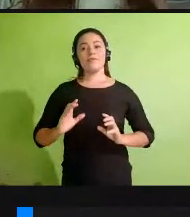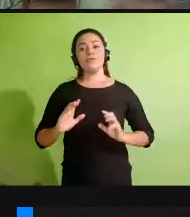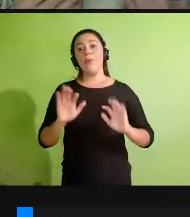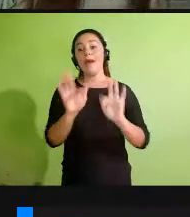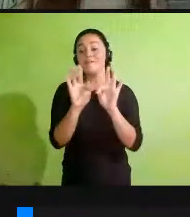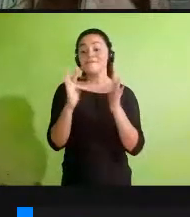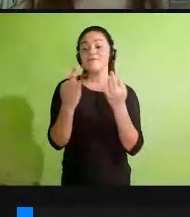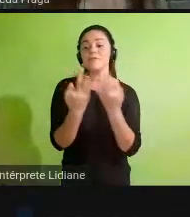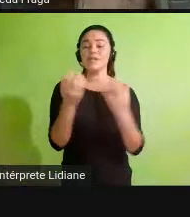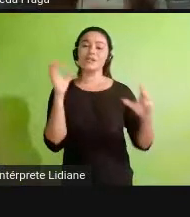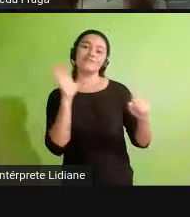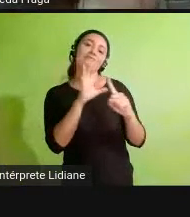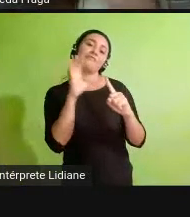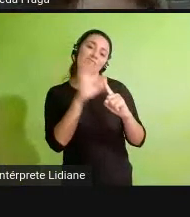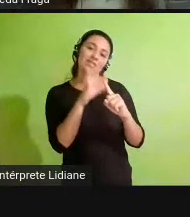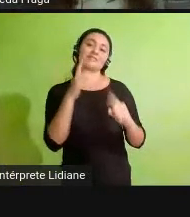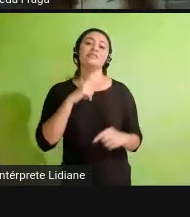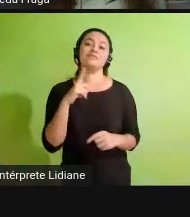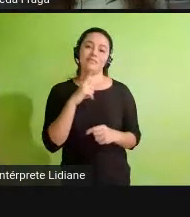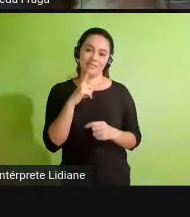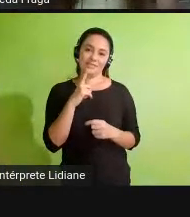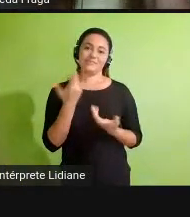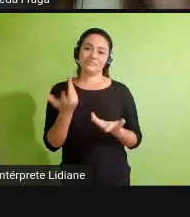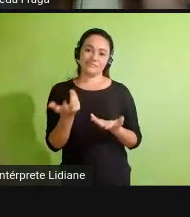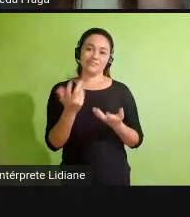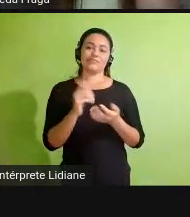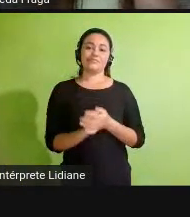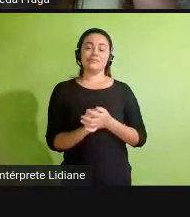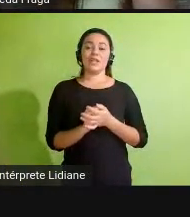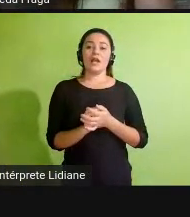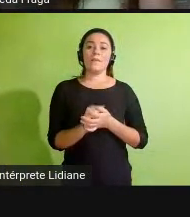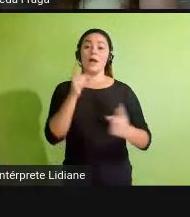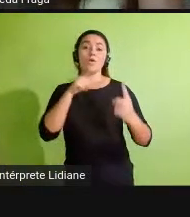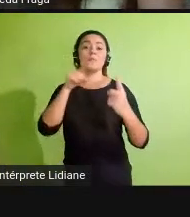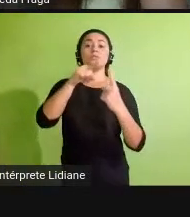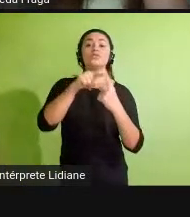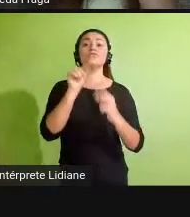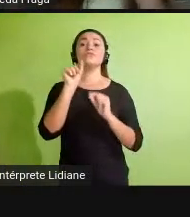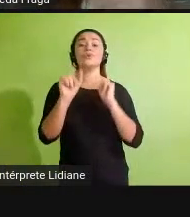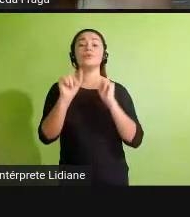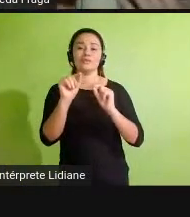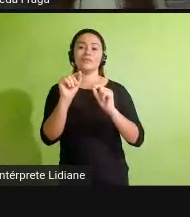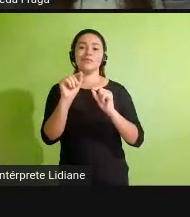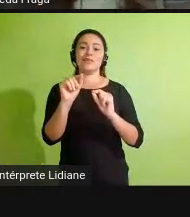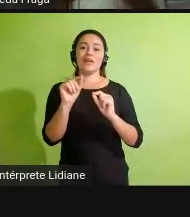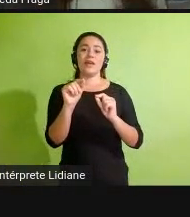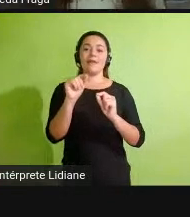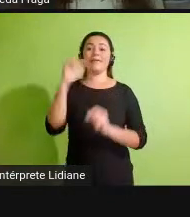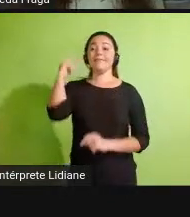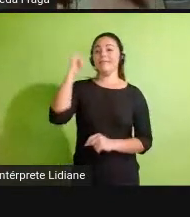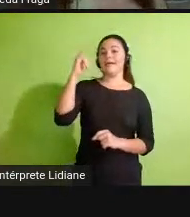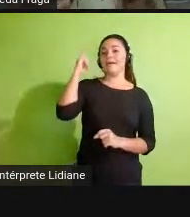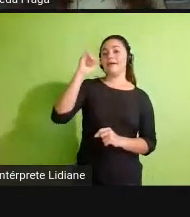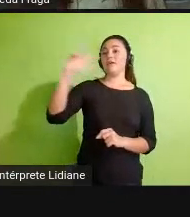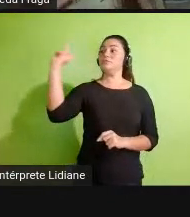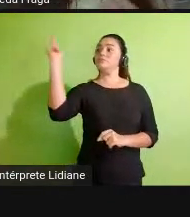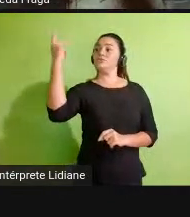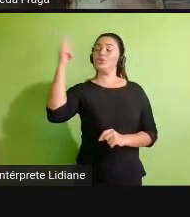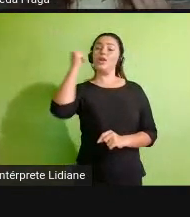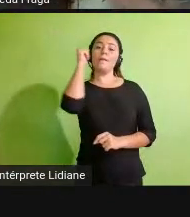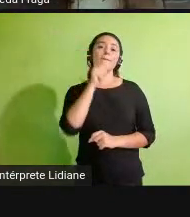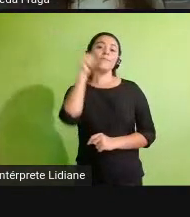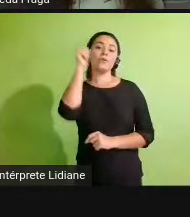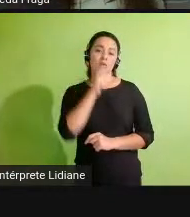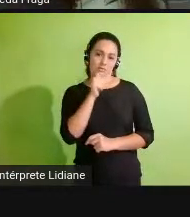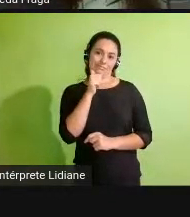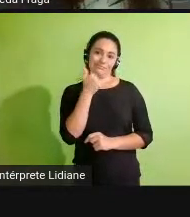objetivo é realmente contar as histórias dessas mulheres. Então, sempre vai aparecer trechos da vida real dessas mulheres, do que aconteceu, da